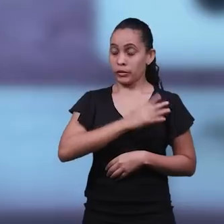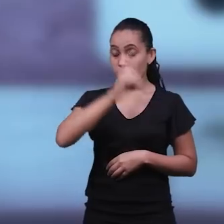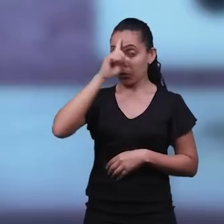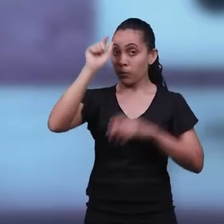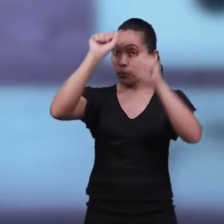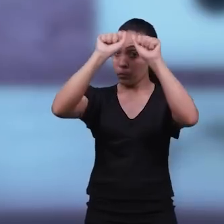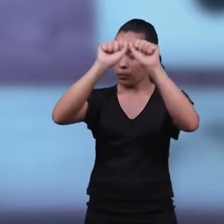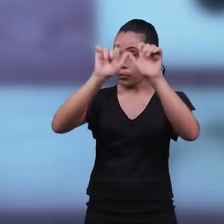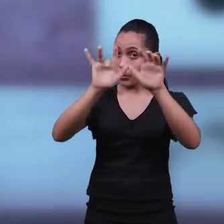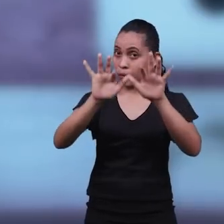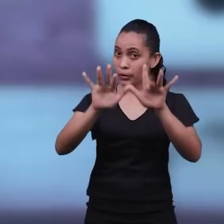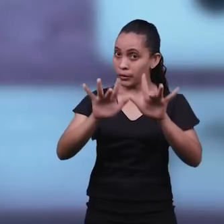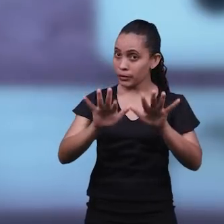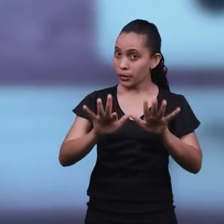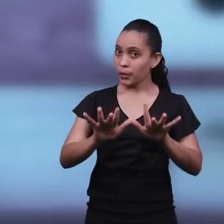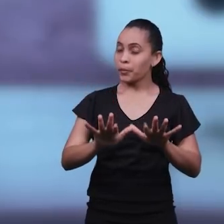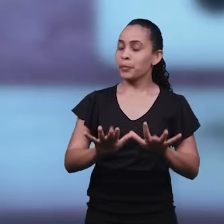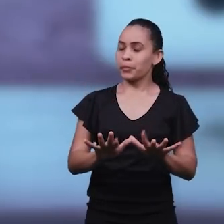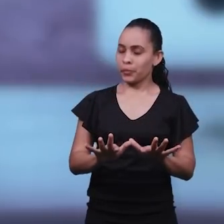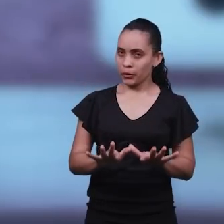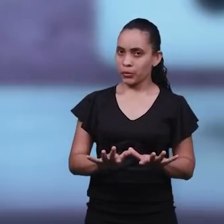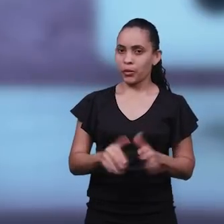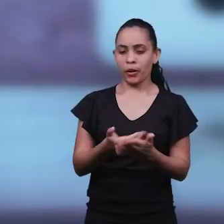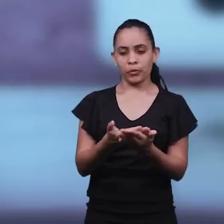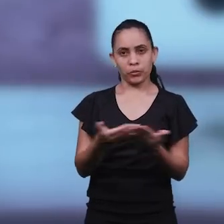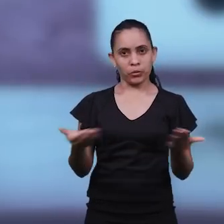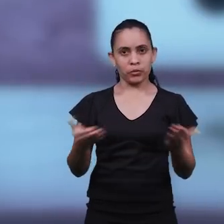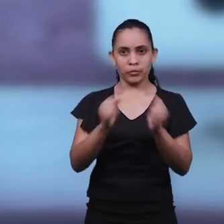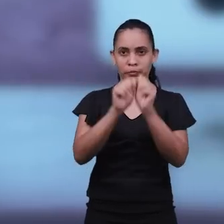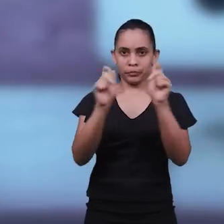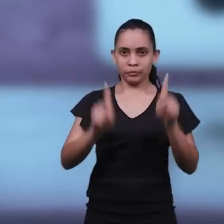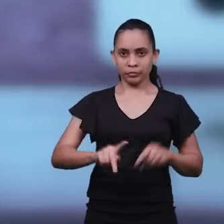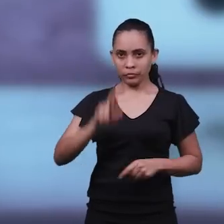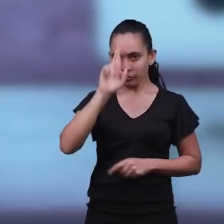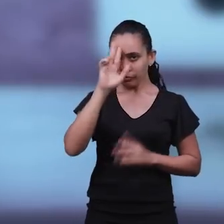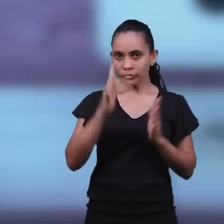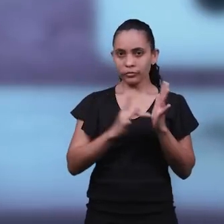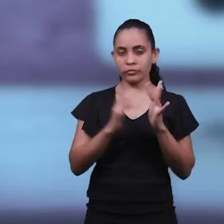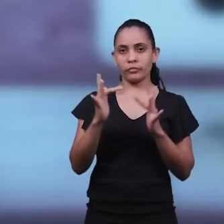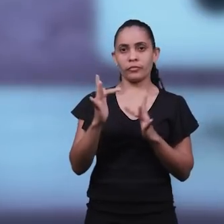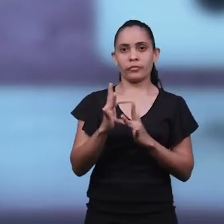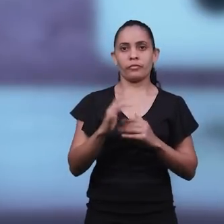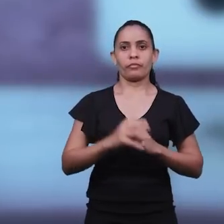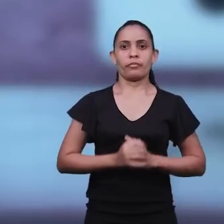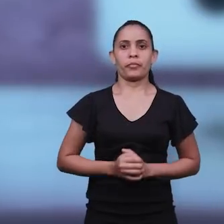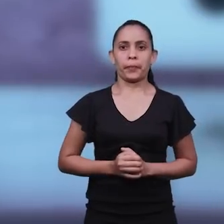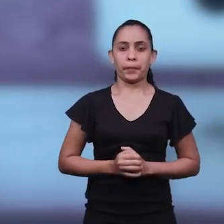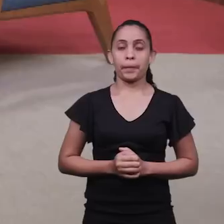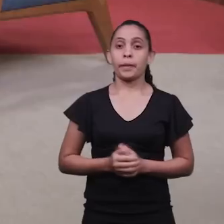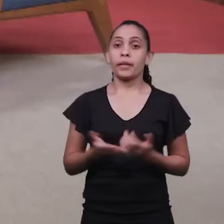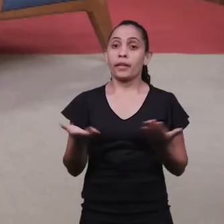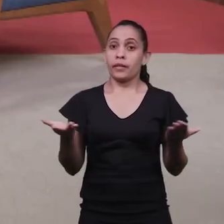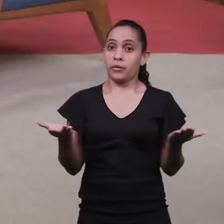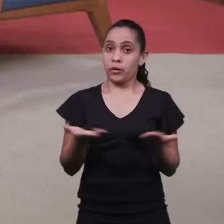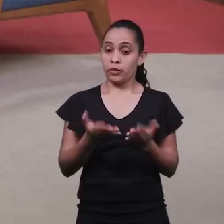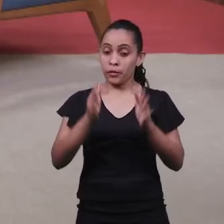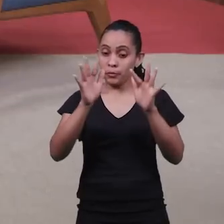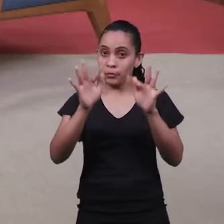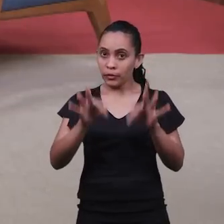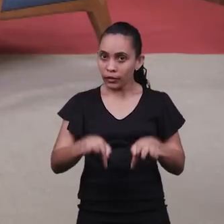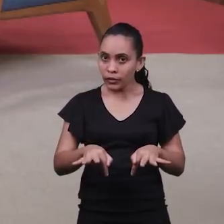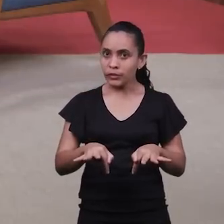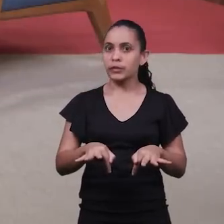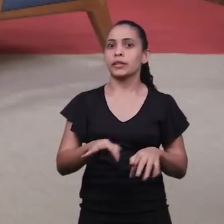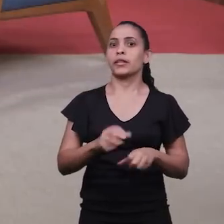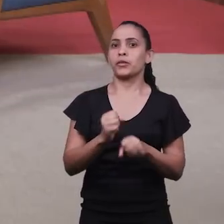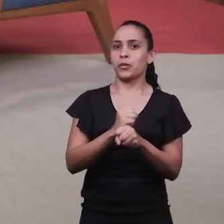Senhor possa nos abençoar profundamente. A todos, a paz do Senhor Jesus. E estamos chegando